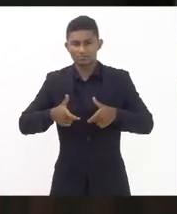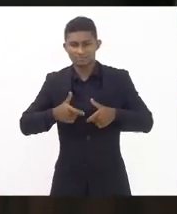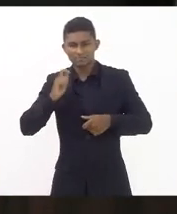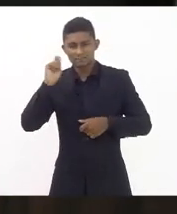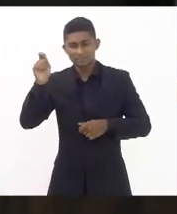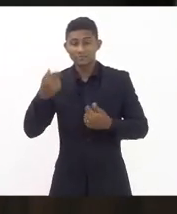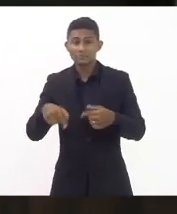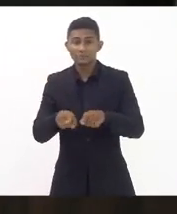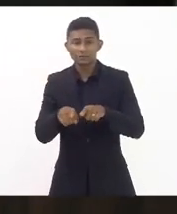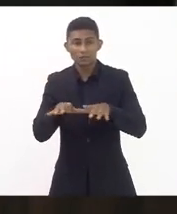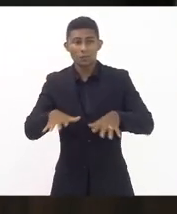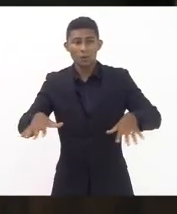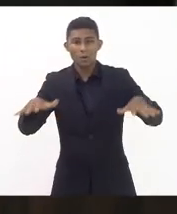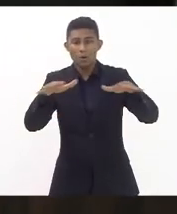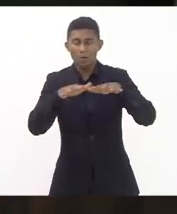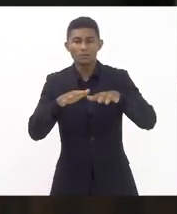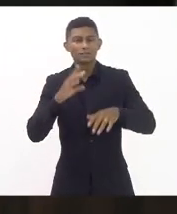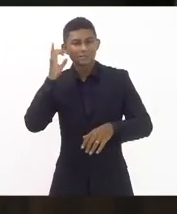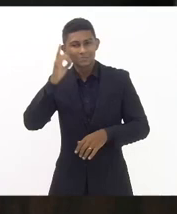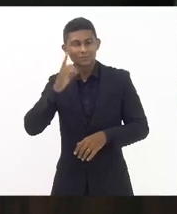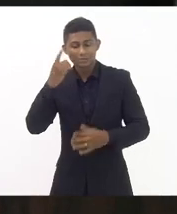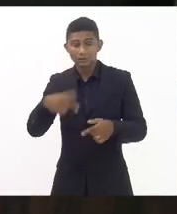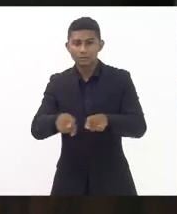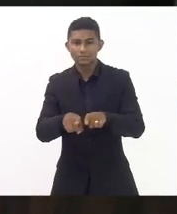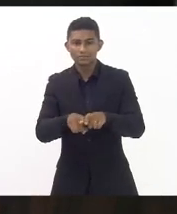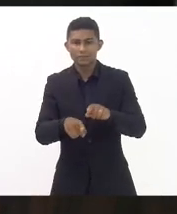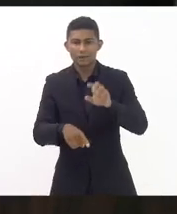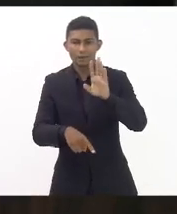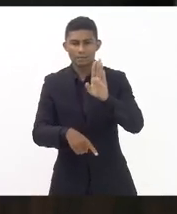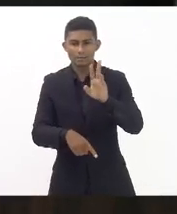parlamentar que o Bruno Dauara esteve conosco.